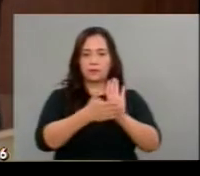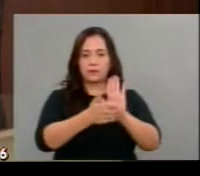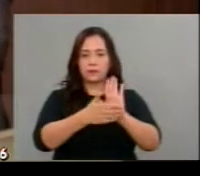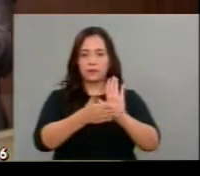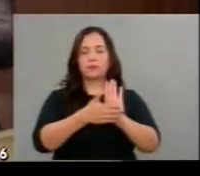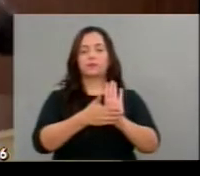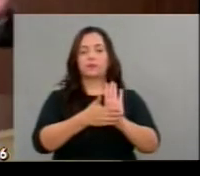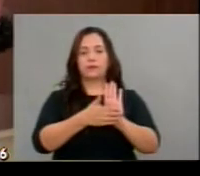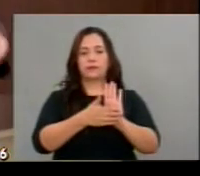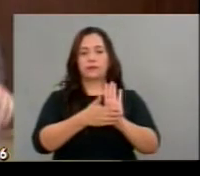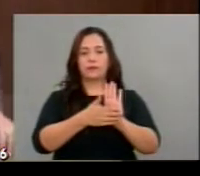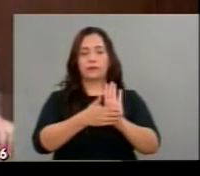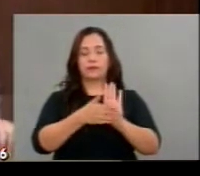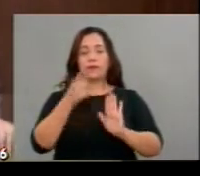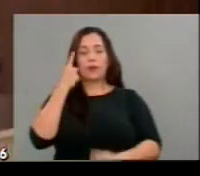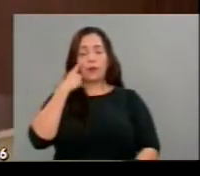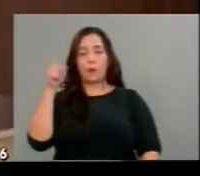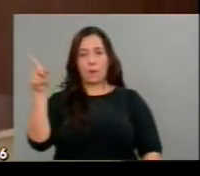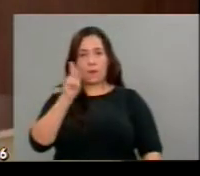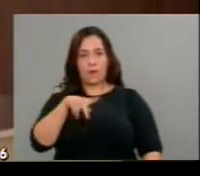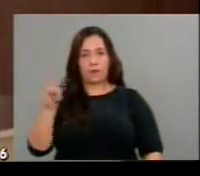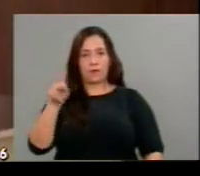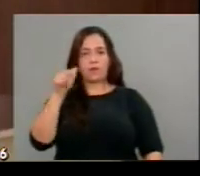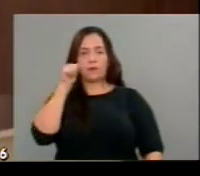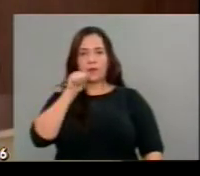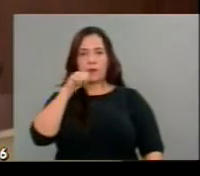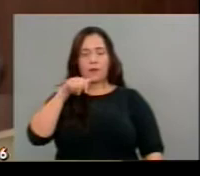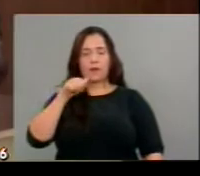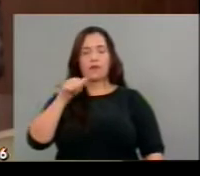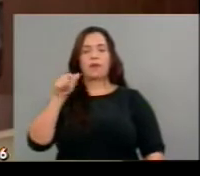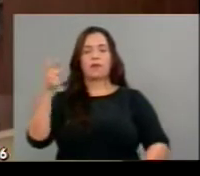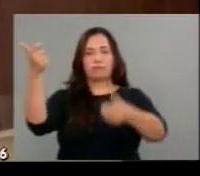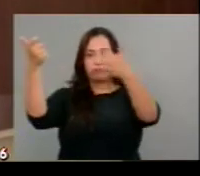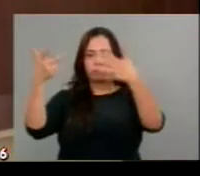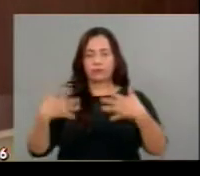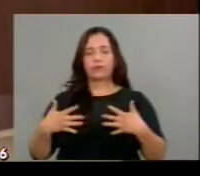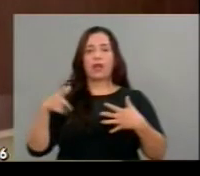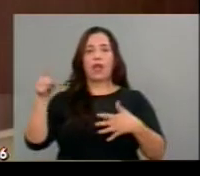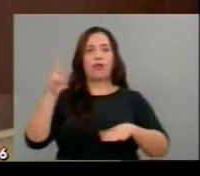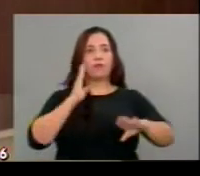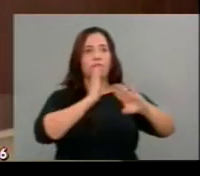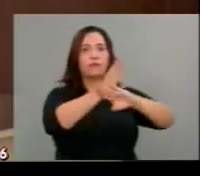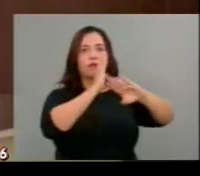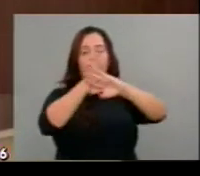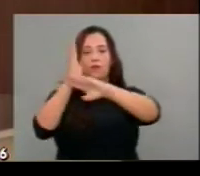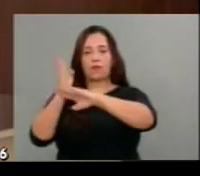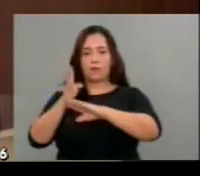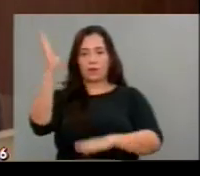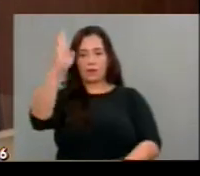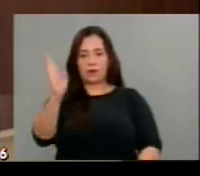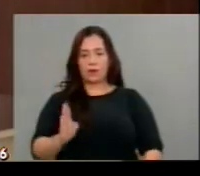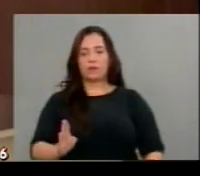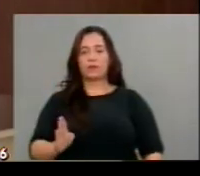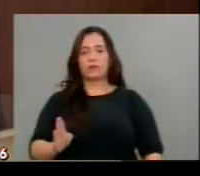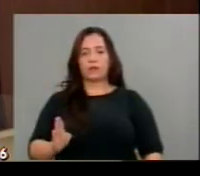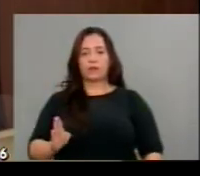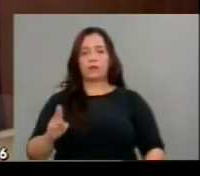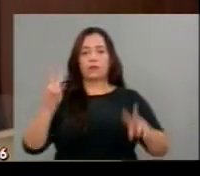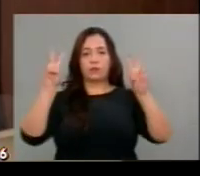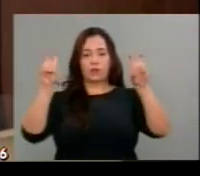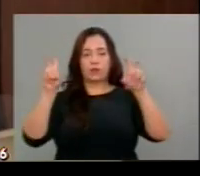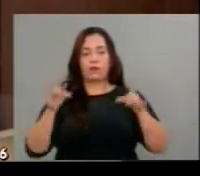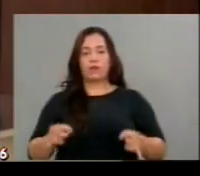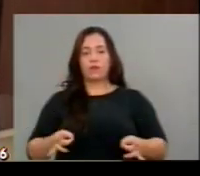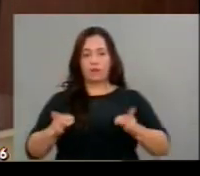me debruçar sobre algo que a professora Maria Lúcia Fatorelli tem feito no Brasil inteiro, que é alertar sobre a